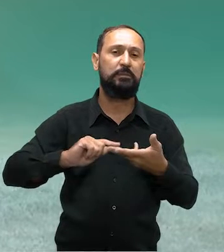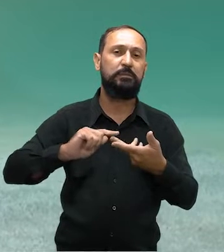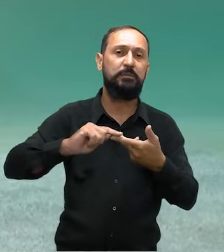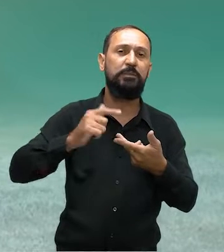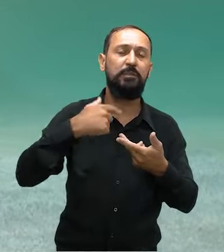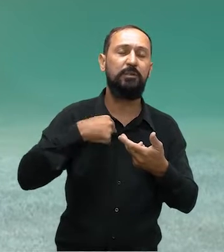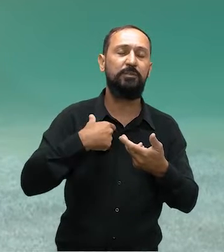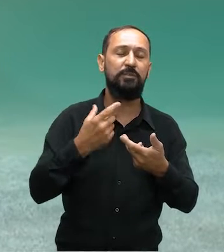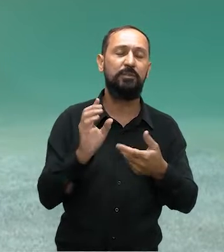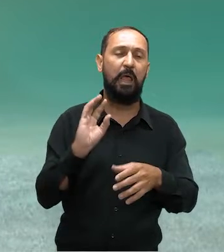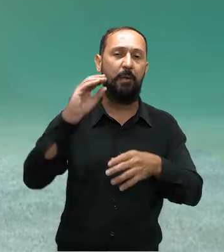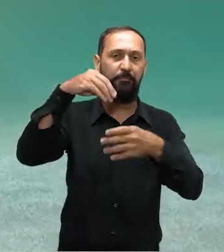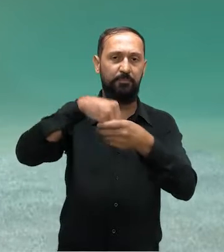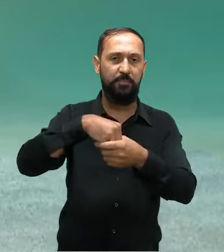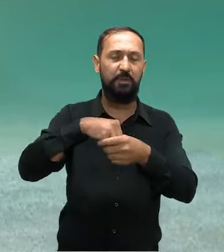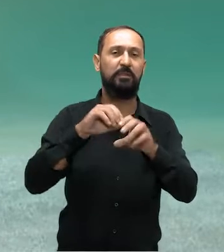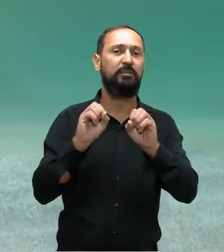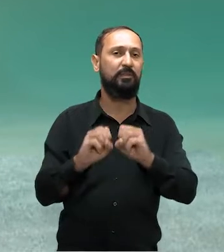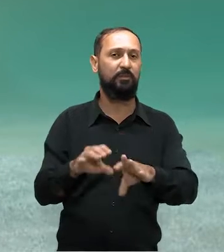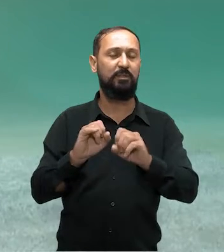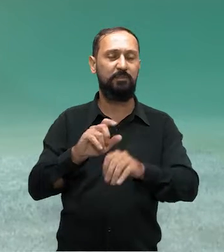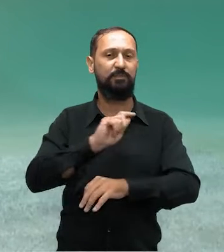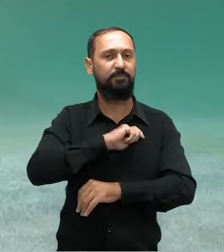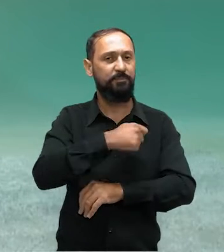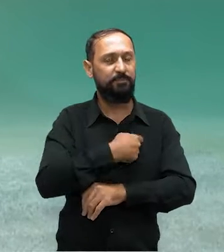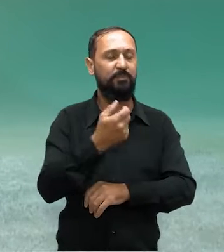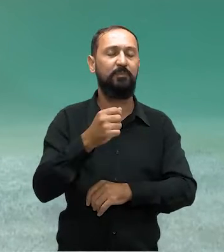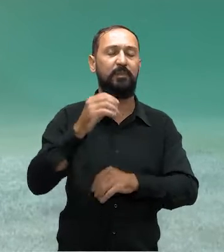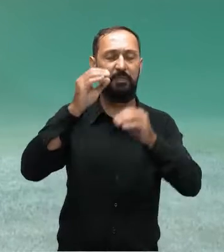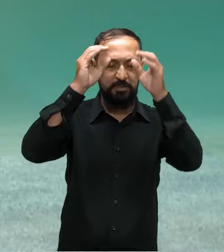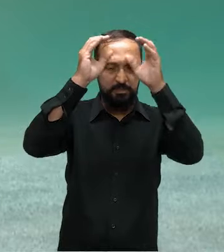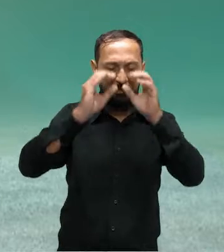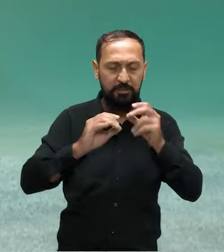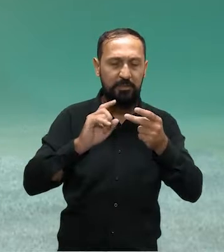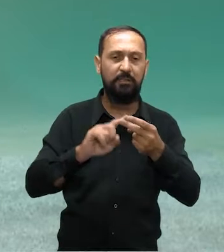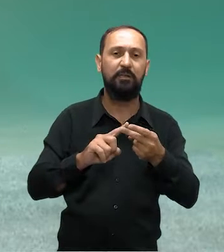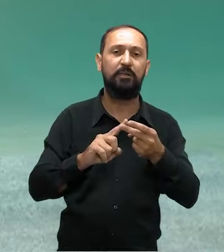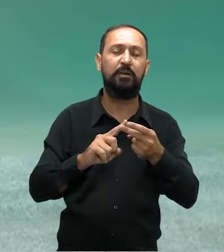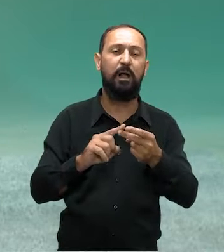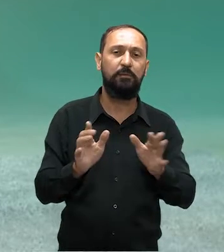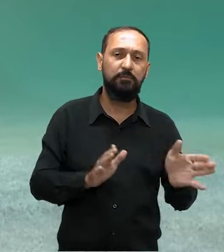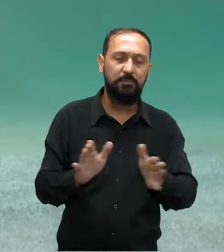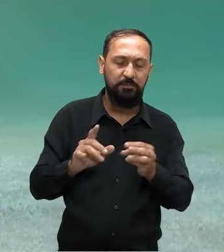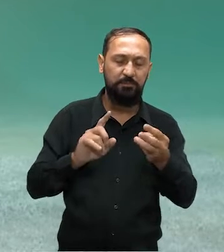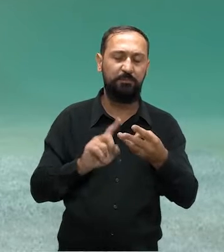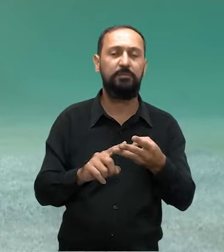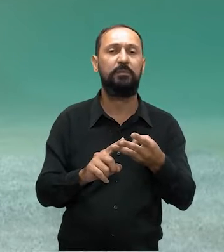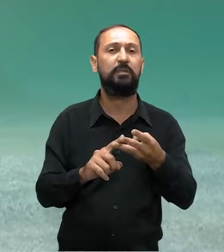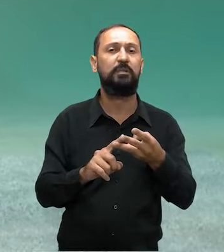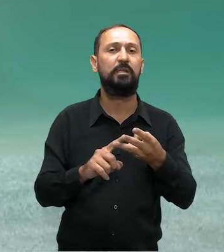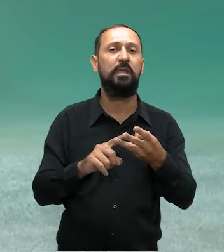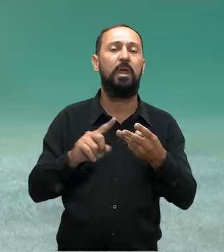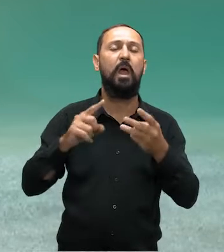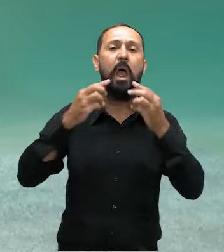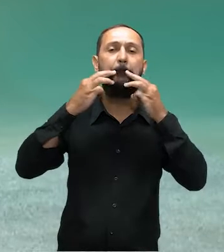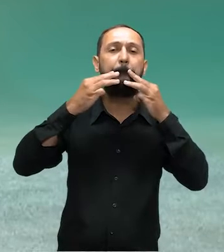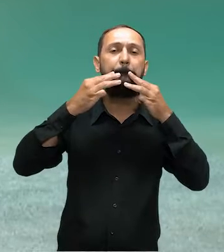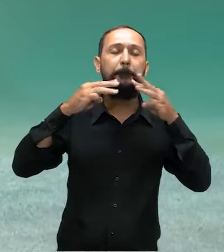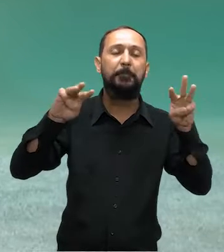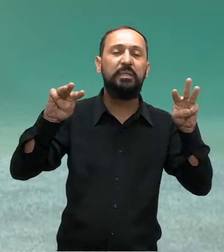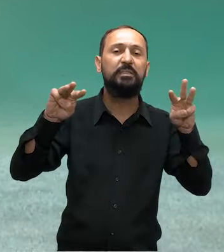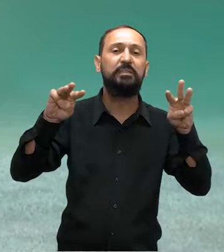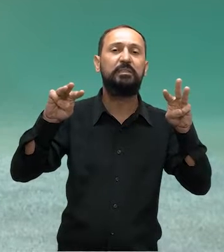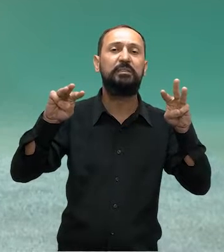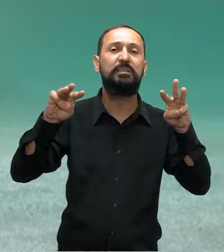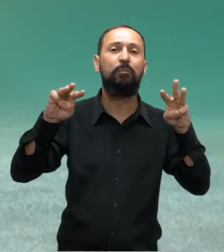outros vários que a gente desenha dentro da educação fiscal. Cidadania, responsabilidade, a sua